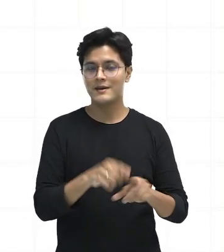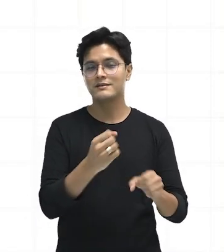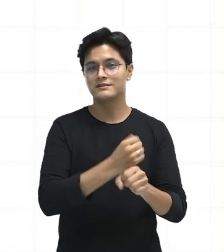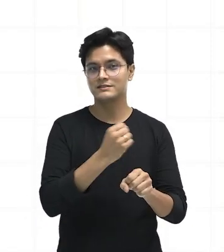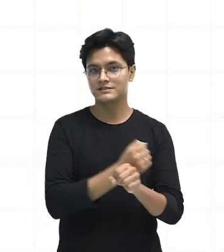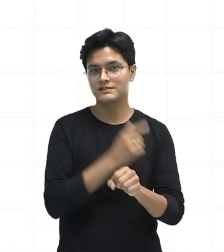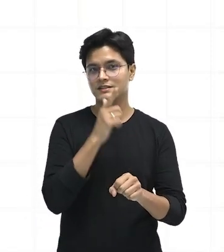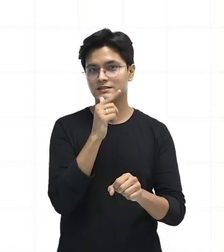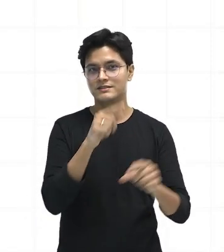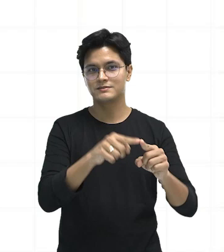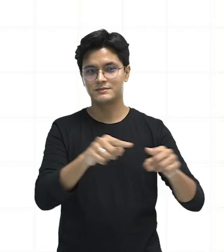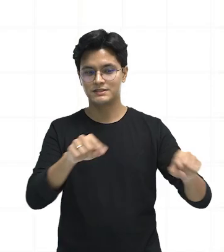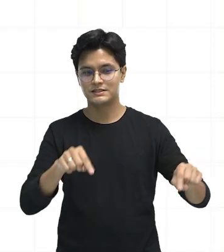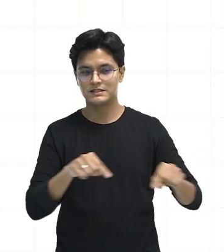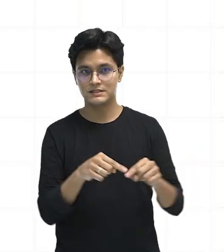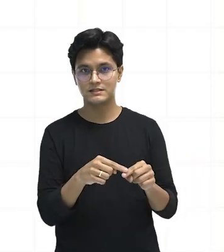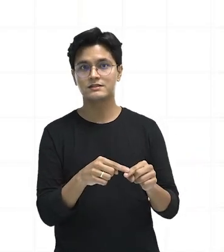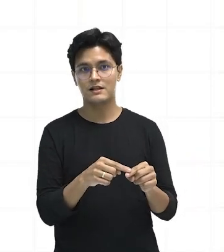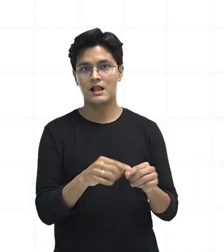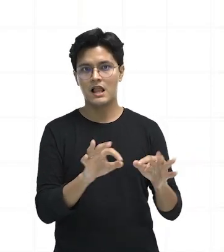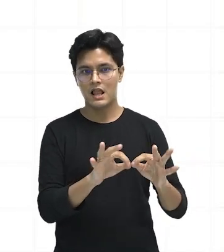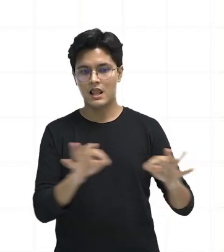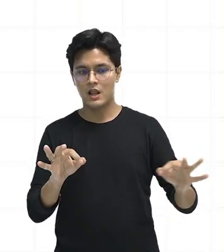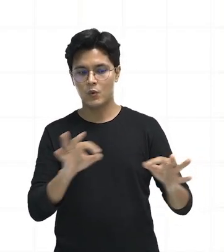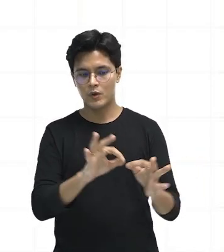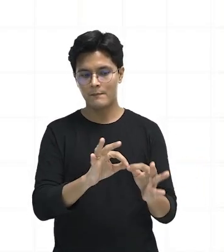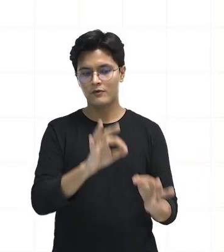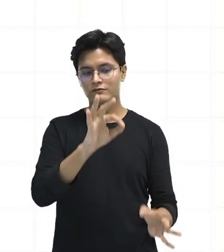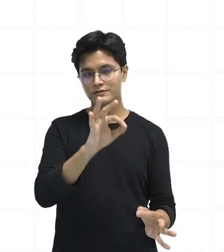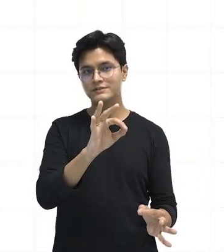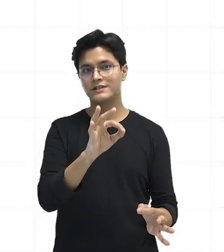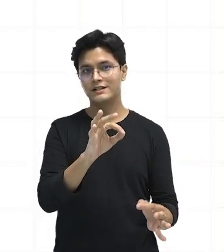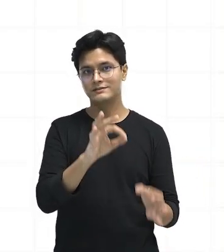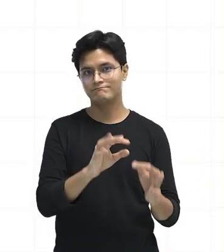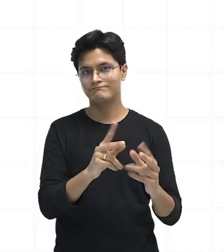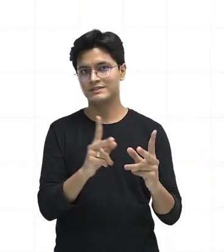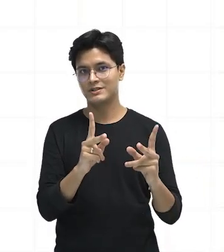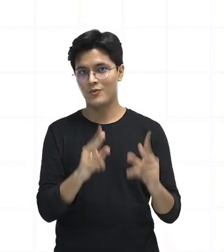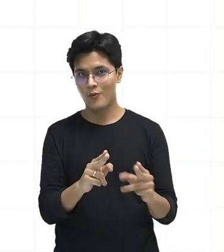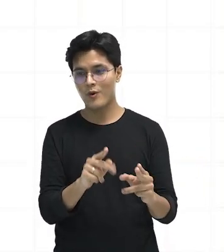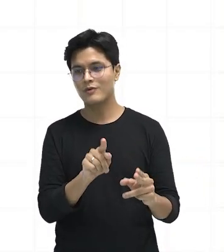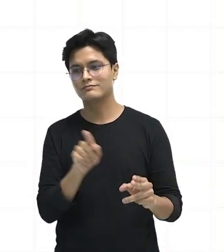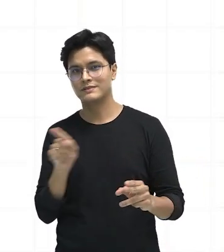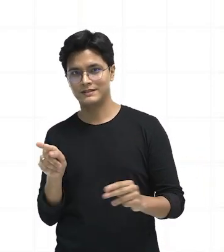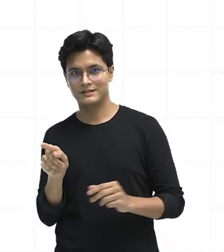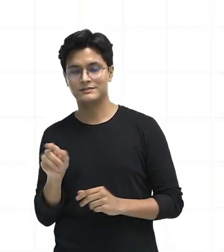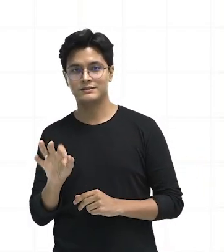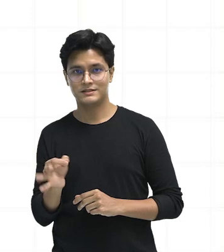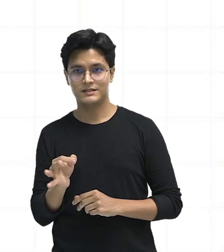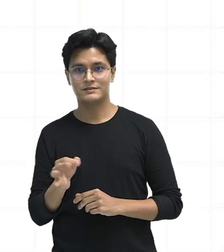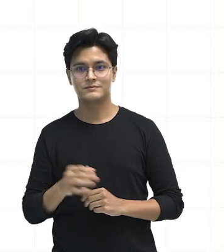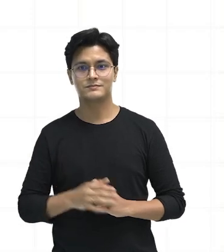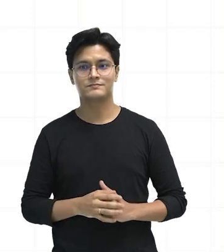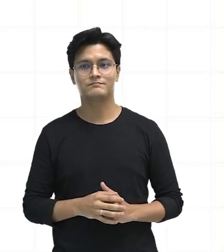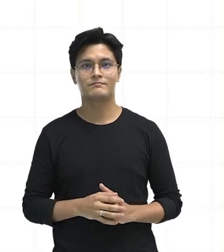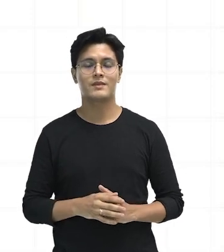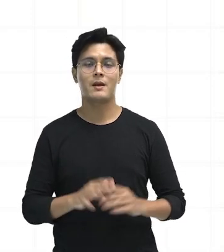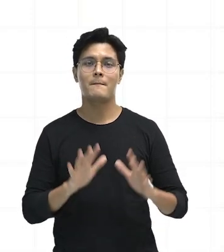a mesma profundidade. Ou seja, ele fez uma piscina um pouco maior, só que